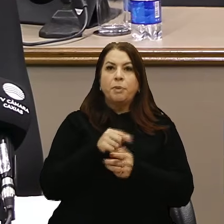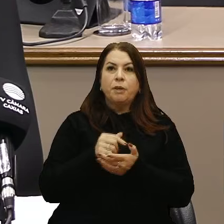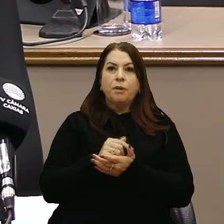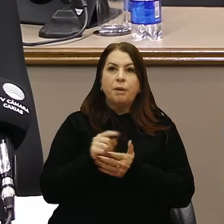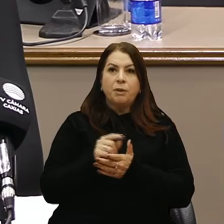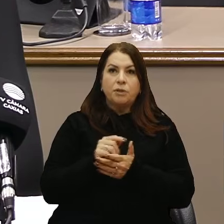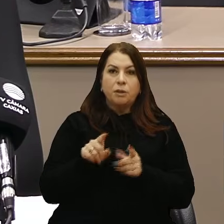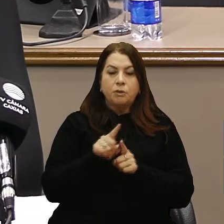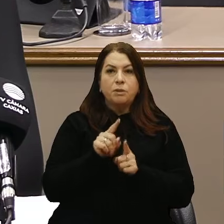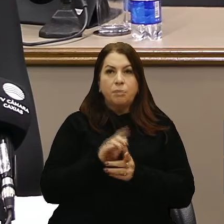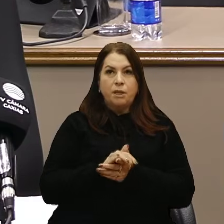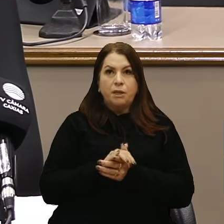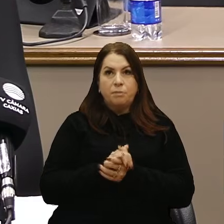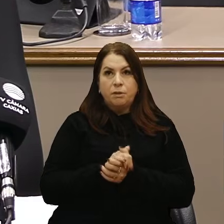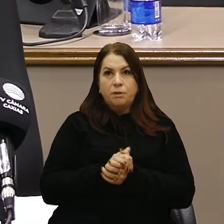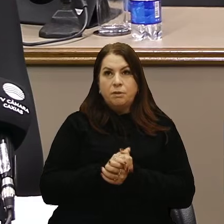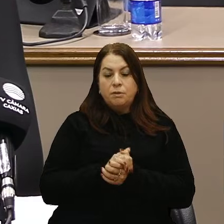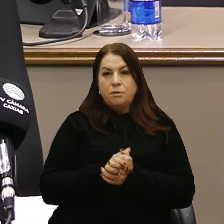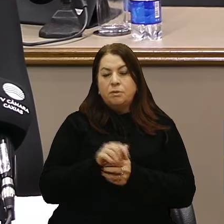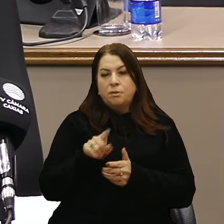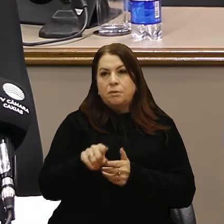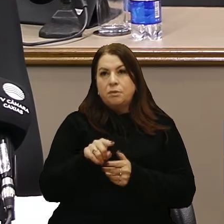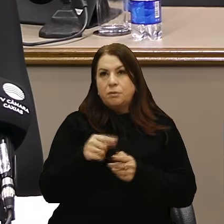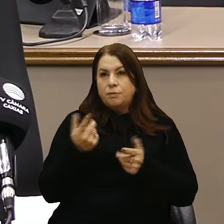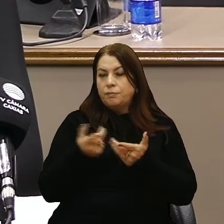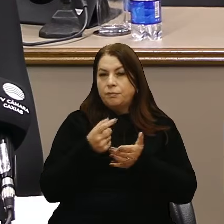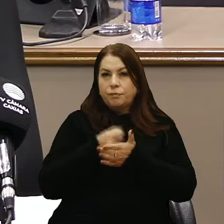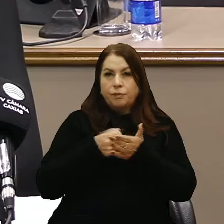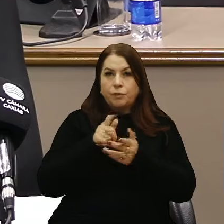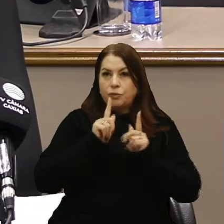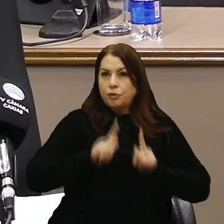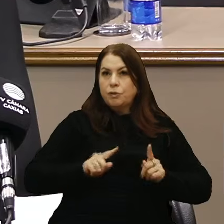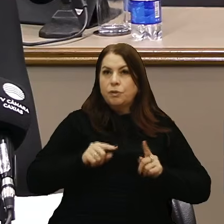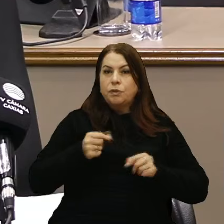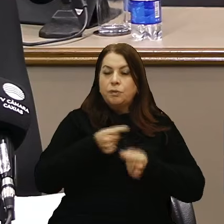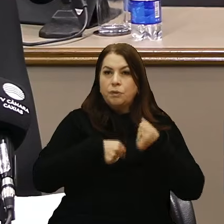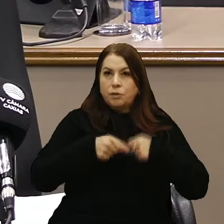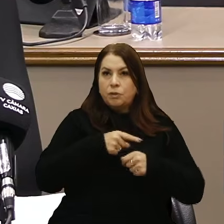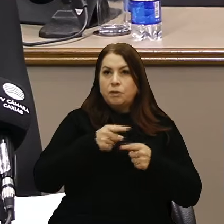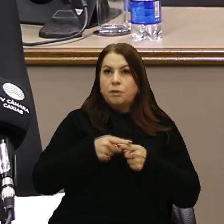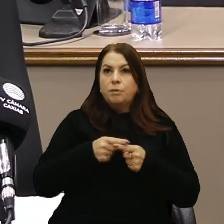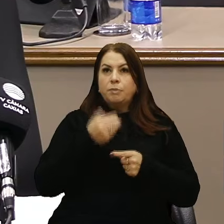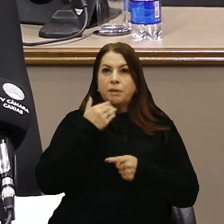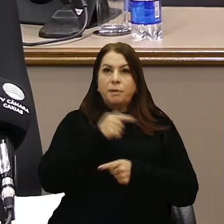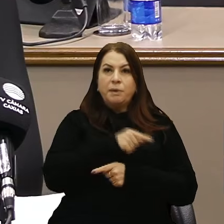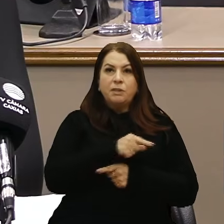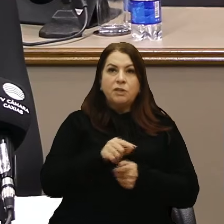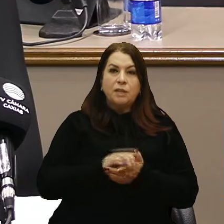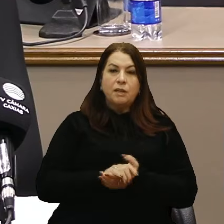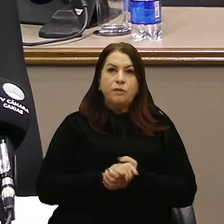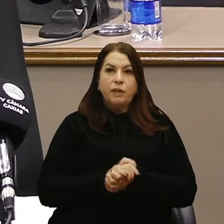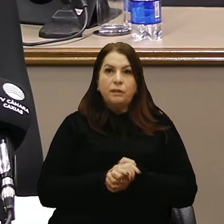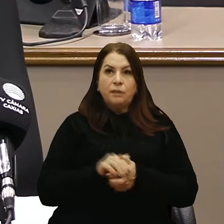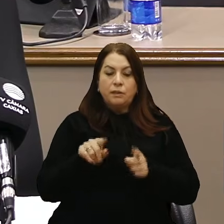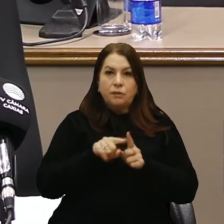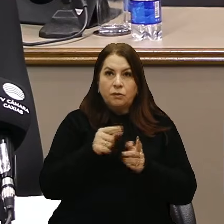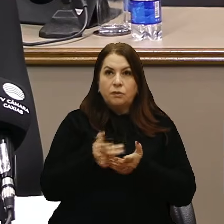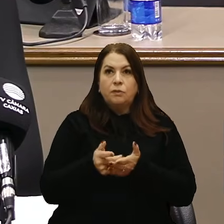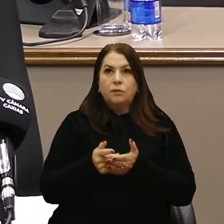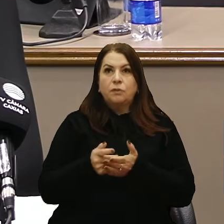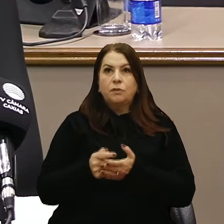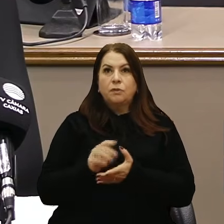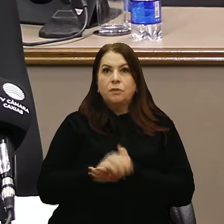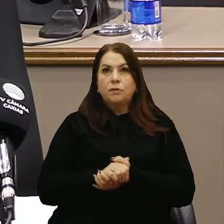aqui, quando tu veio pela gestão e finanças, me pediram para que te pedisse para sair da sessão.